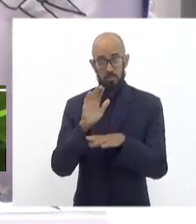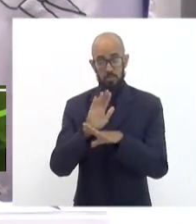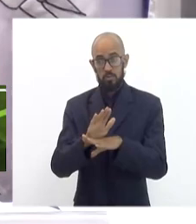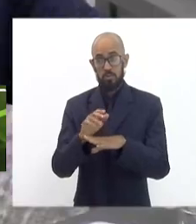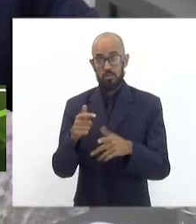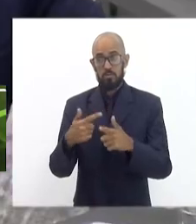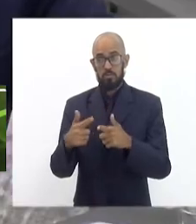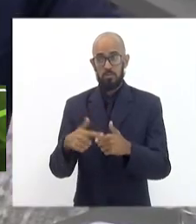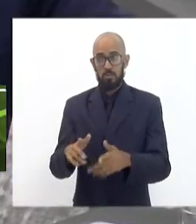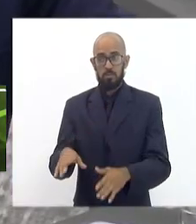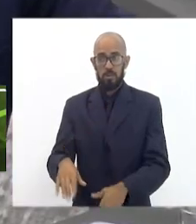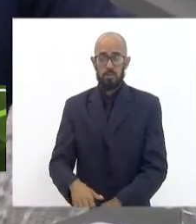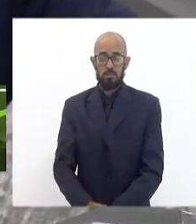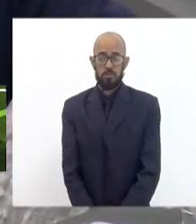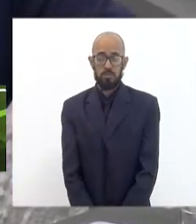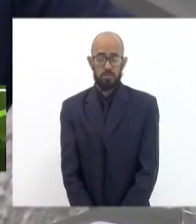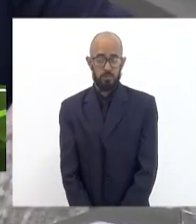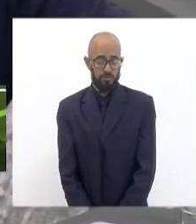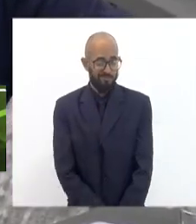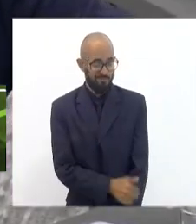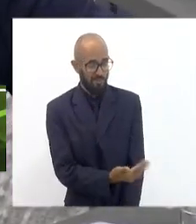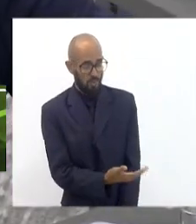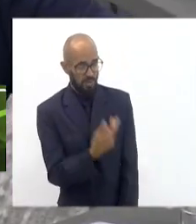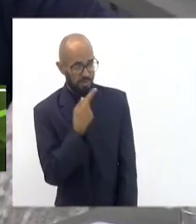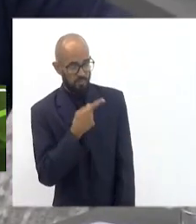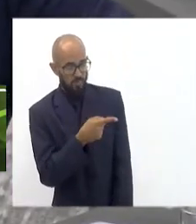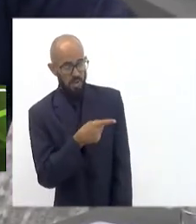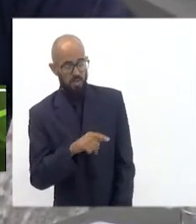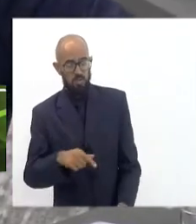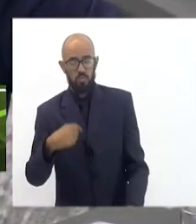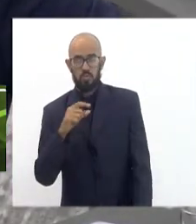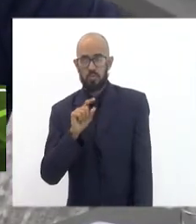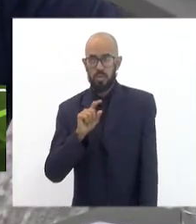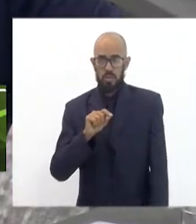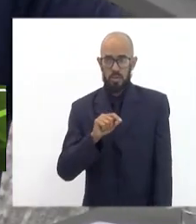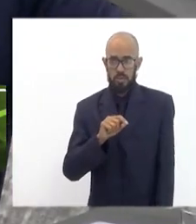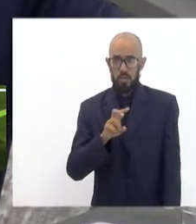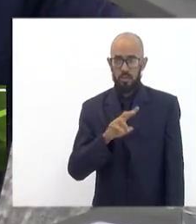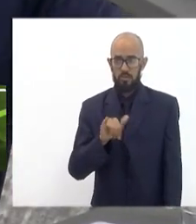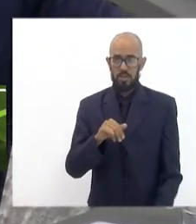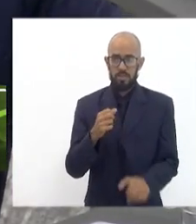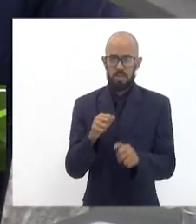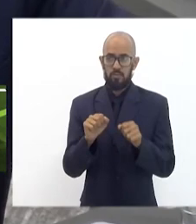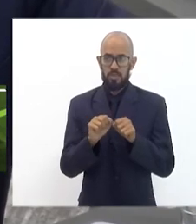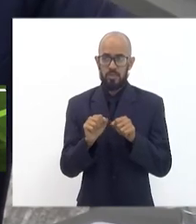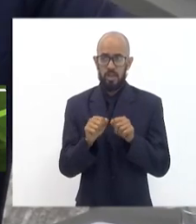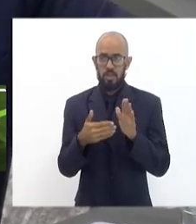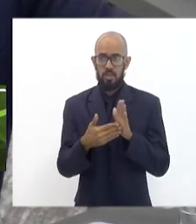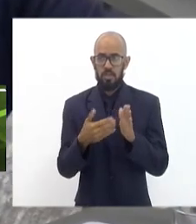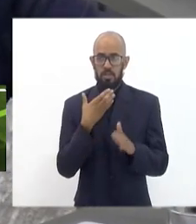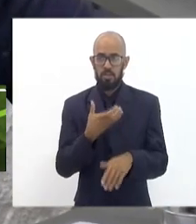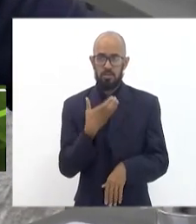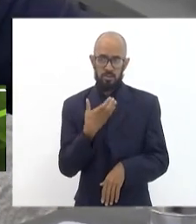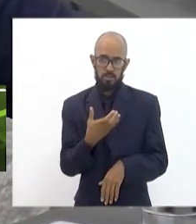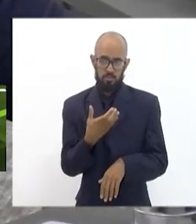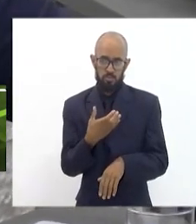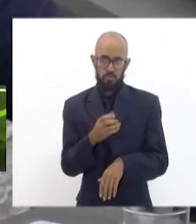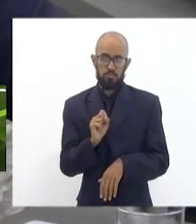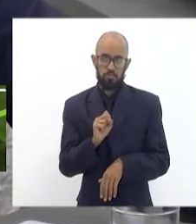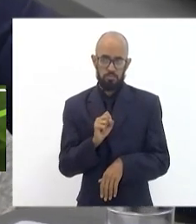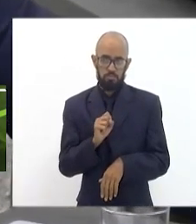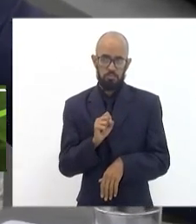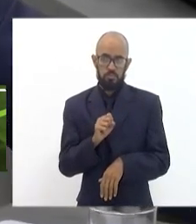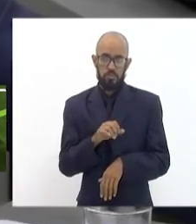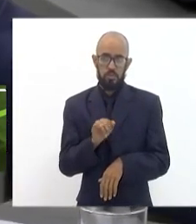esse perna eles eles eles colocam para nós que ela será e até dezembro é o que eles colocam